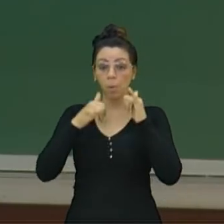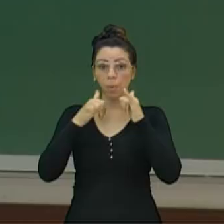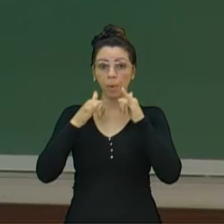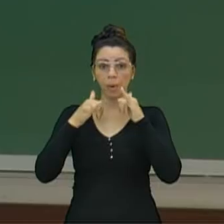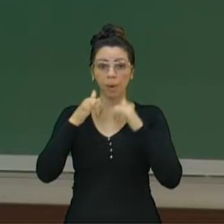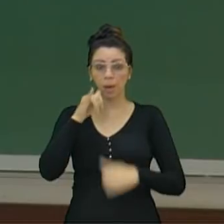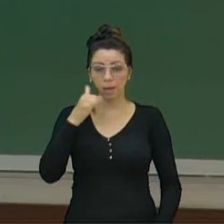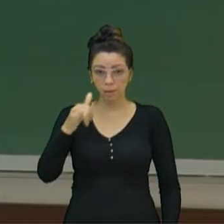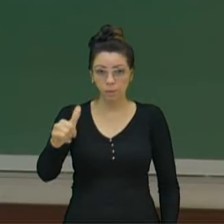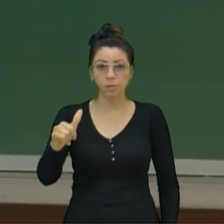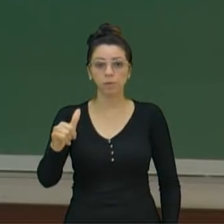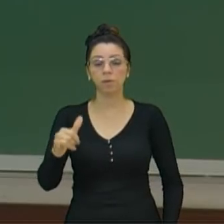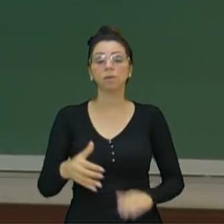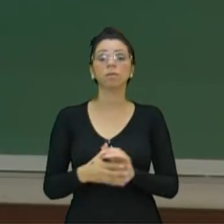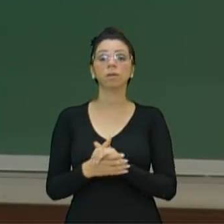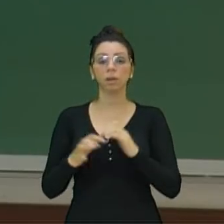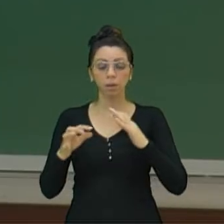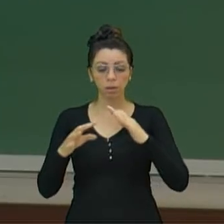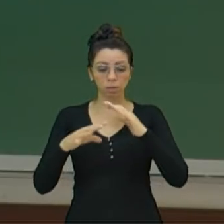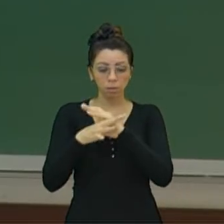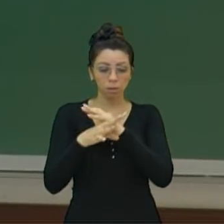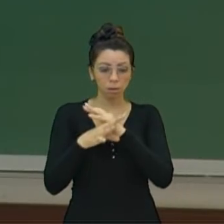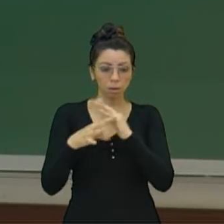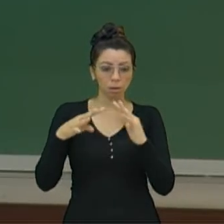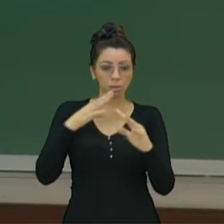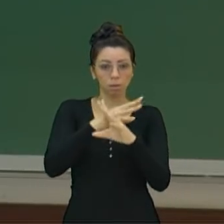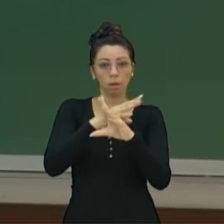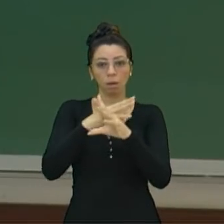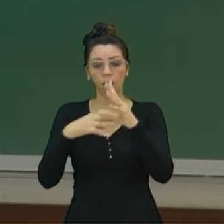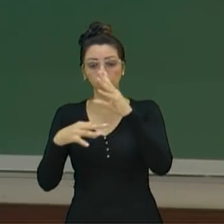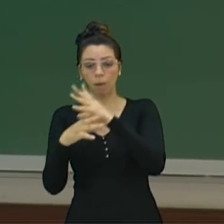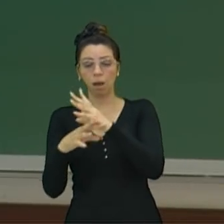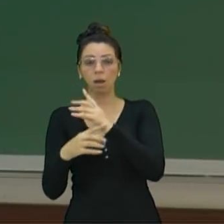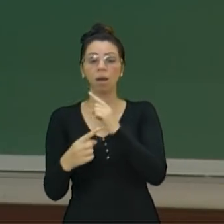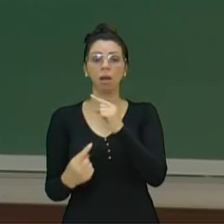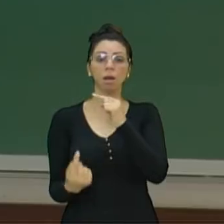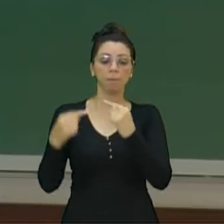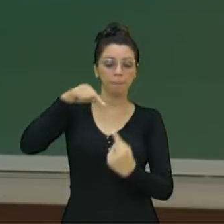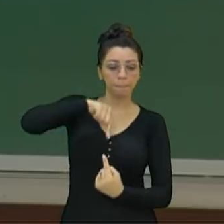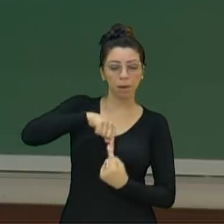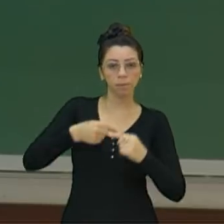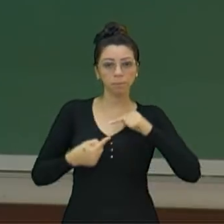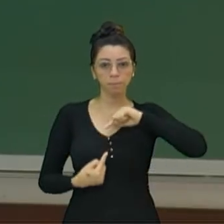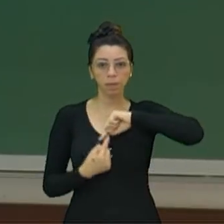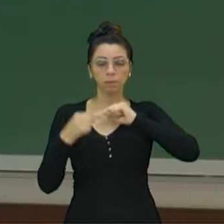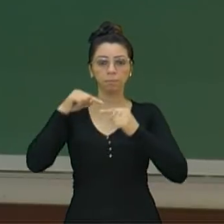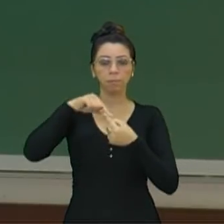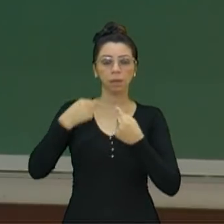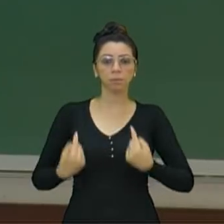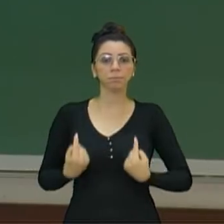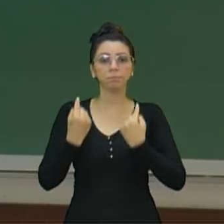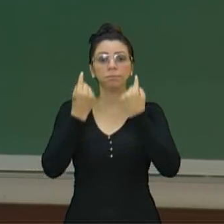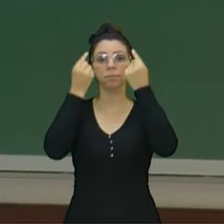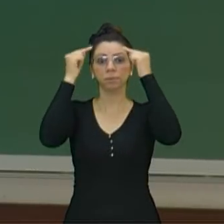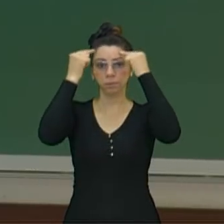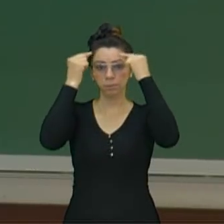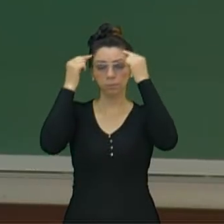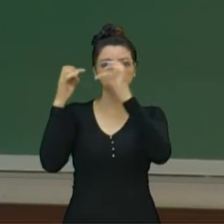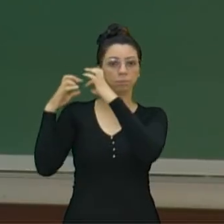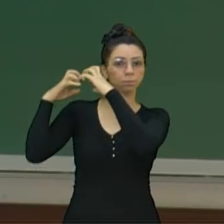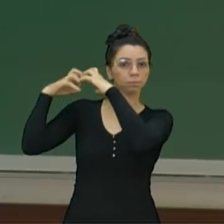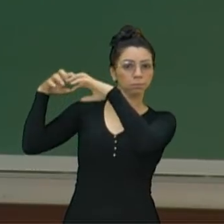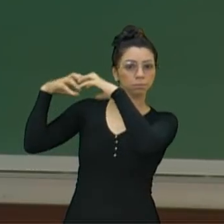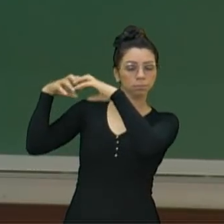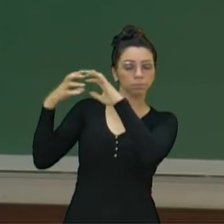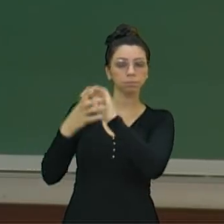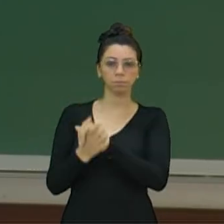de um neurônio para outro através de correntes elétricas. Então, quando eu apresentei lá no início da nossa aula aquele